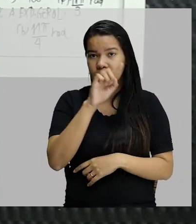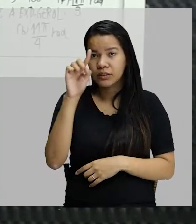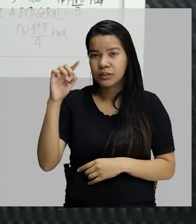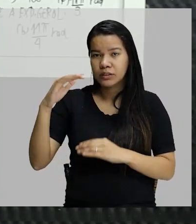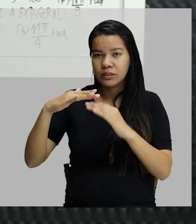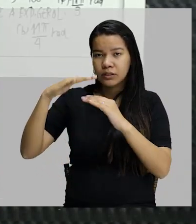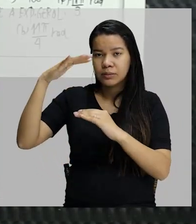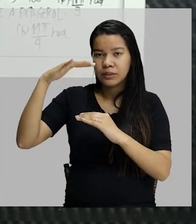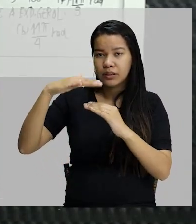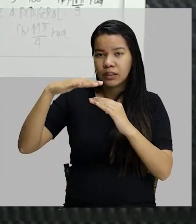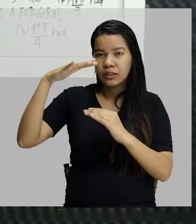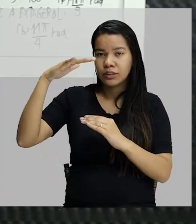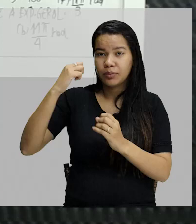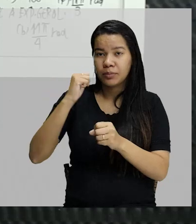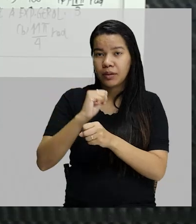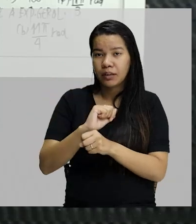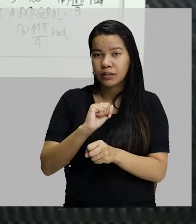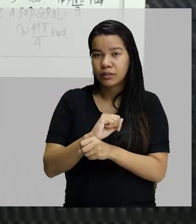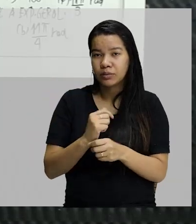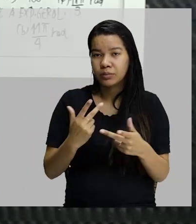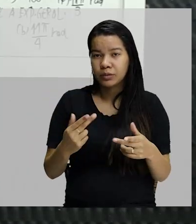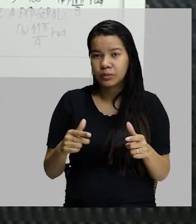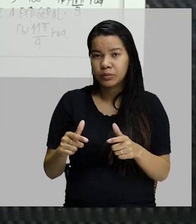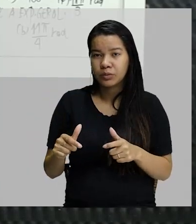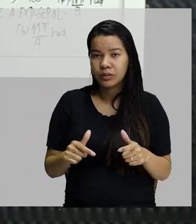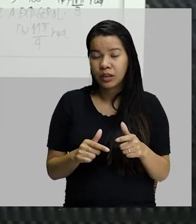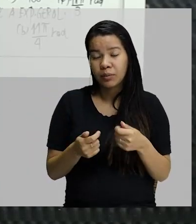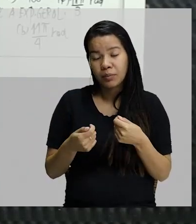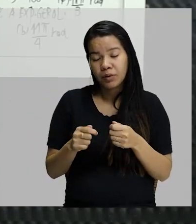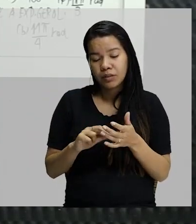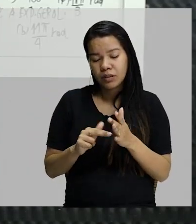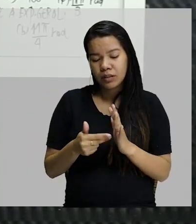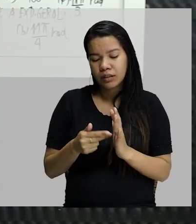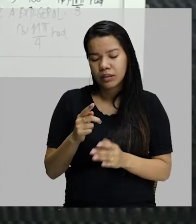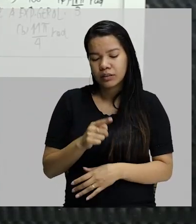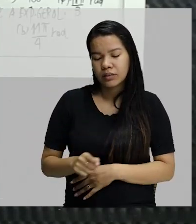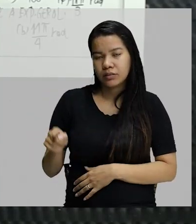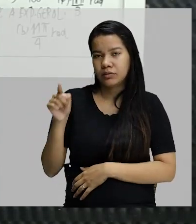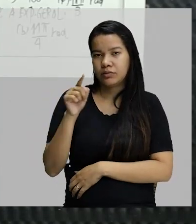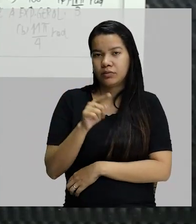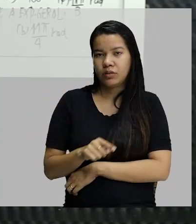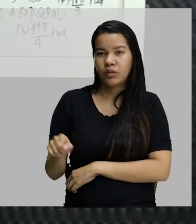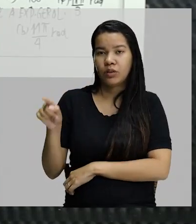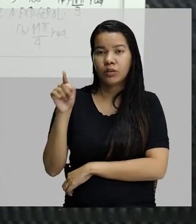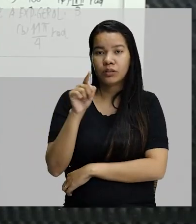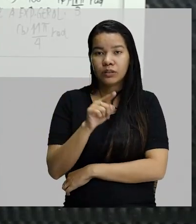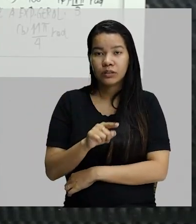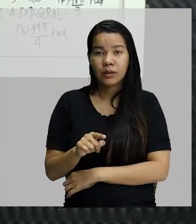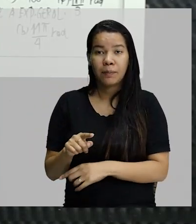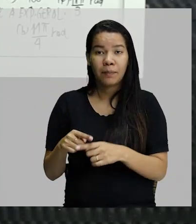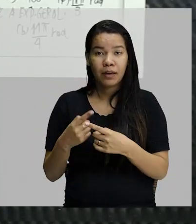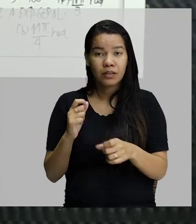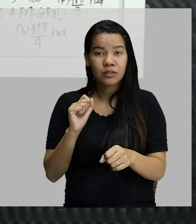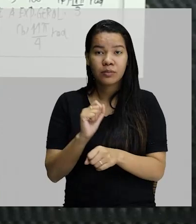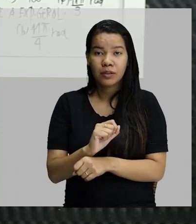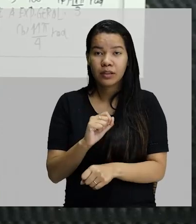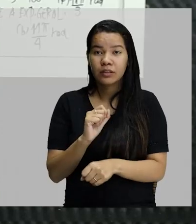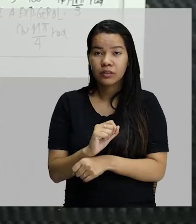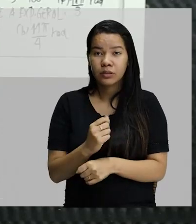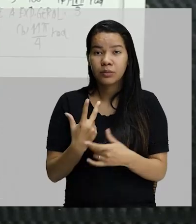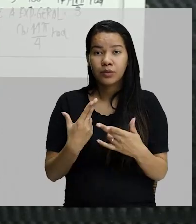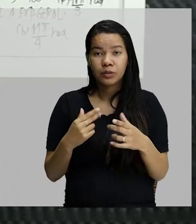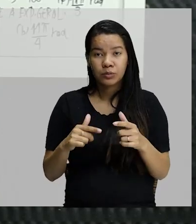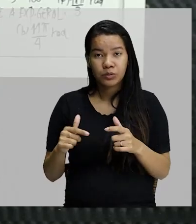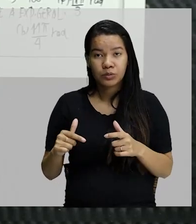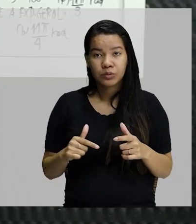no mesmo lugar. Pode ser que ele dê mais voltas, pode ser que dê 2 voltas, mas para no mesmo lugar. Então, esse arco